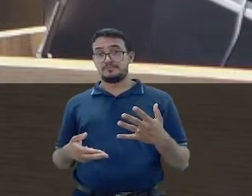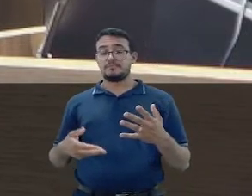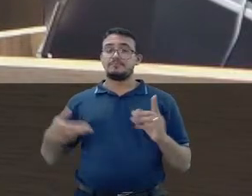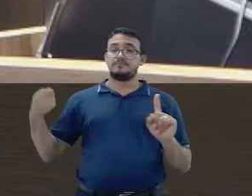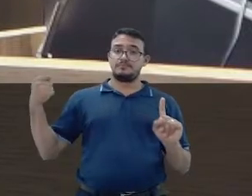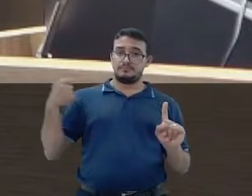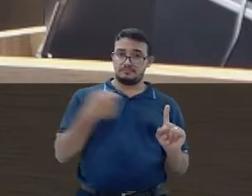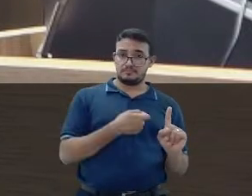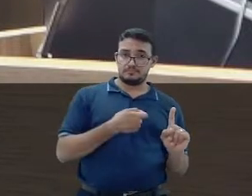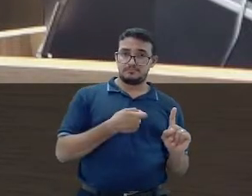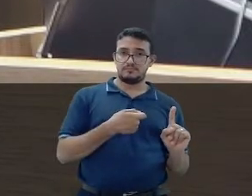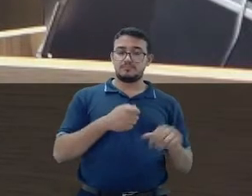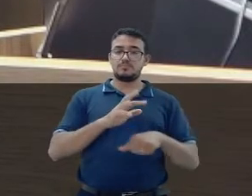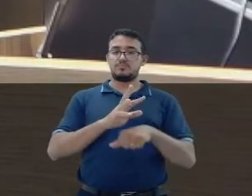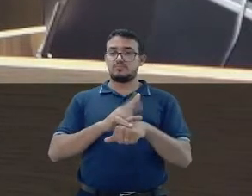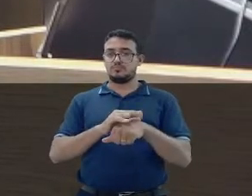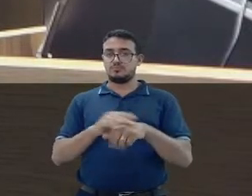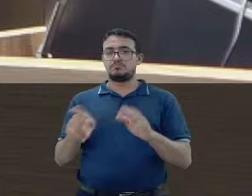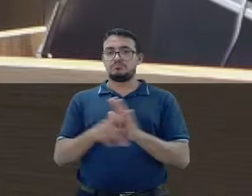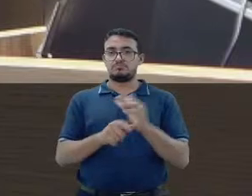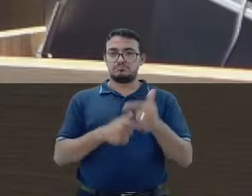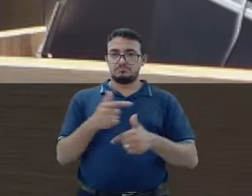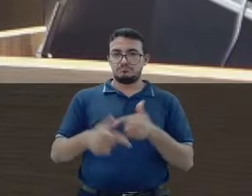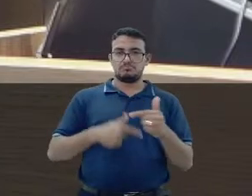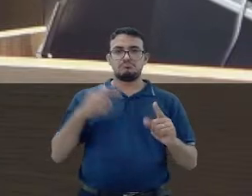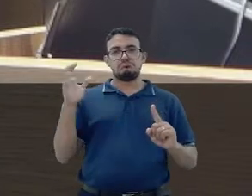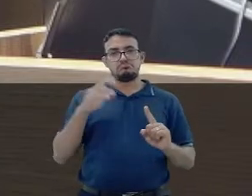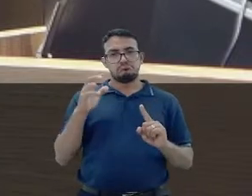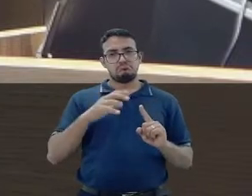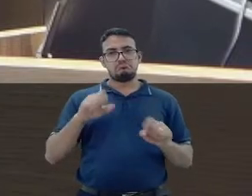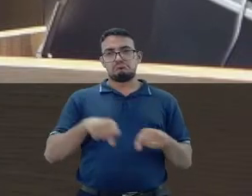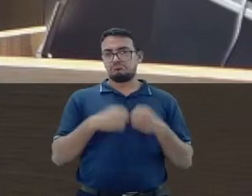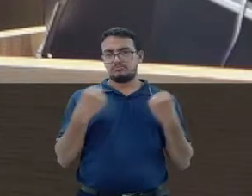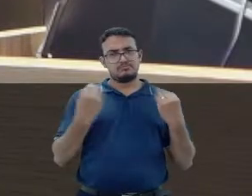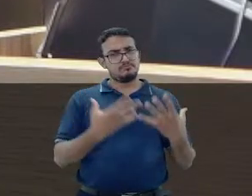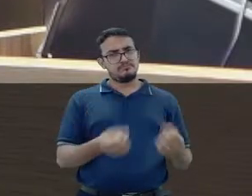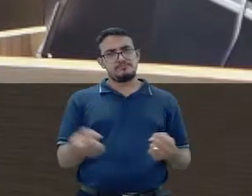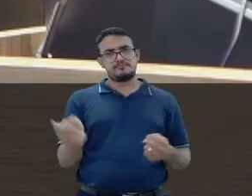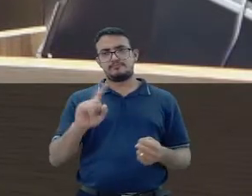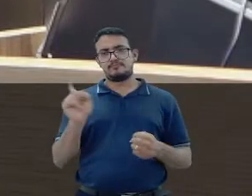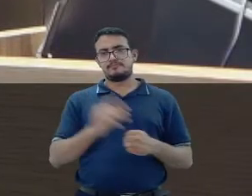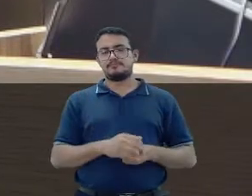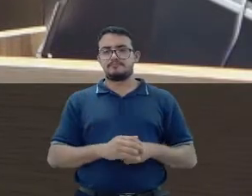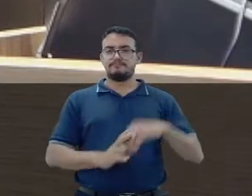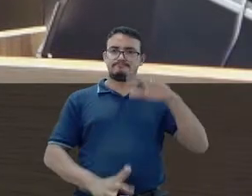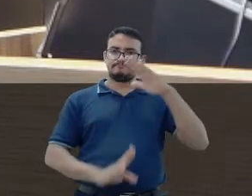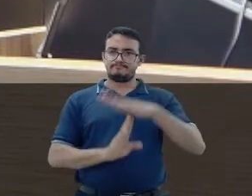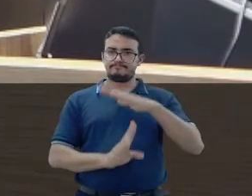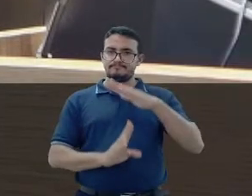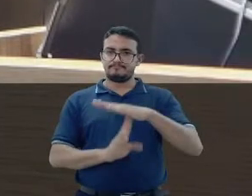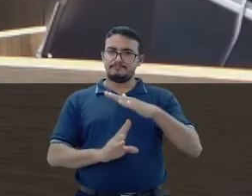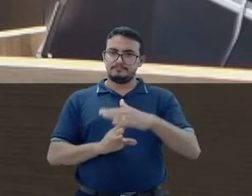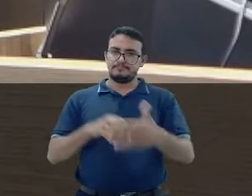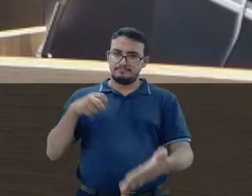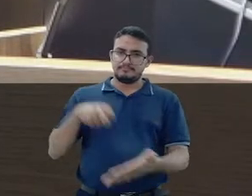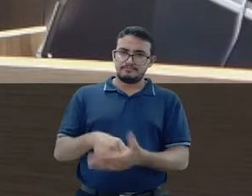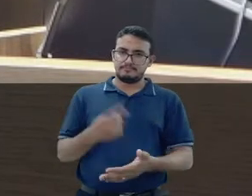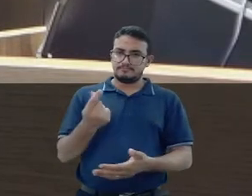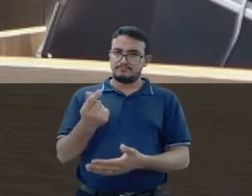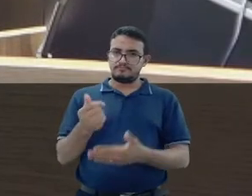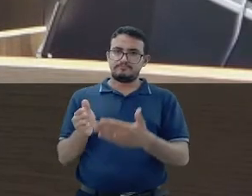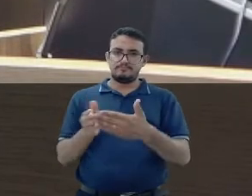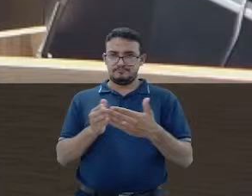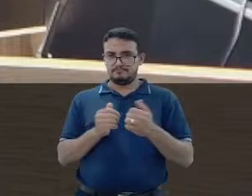doença ocupacional, danos morais e materiais, nego provimento ao recurso. Limitação da condenação aos valores da